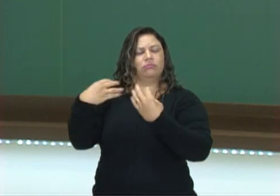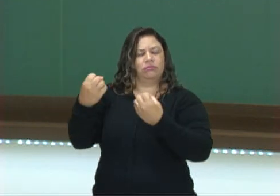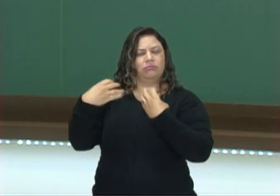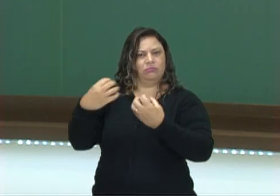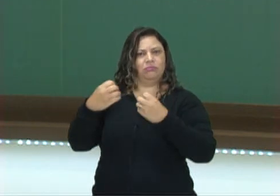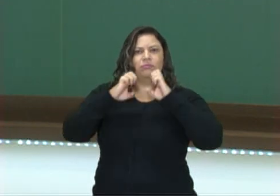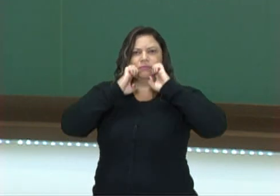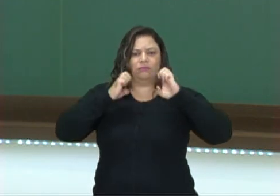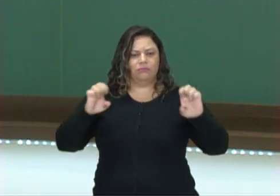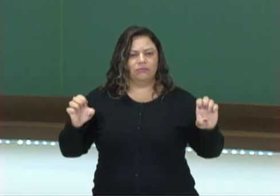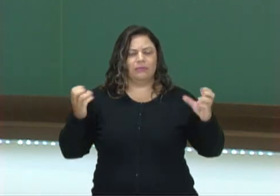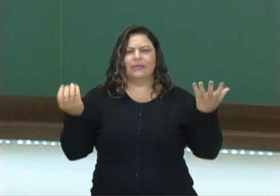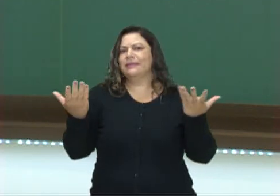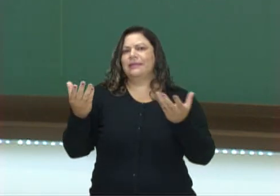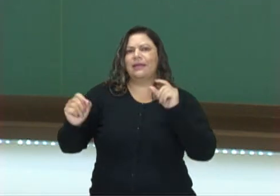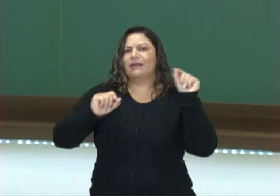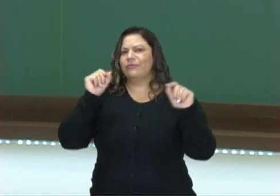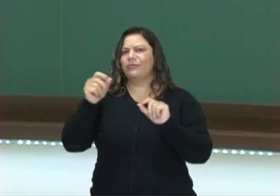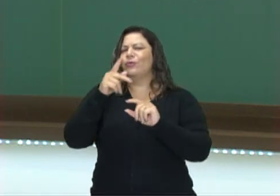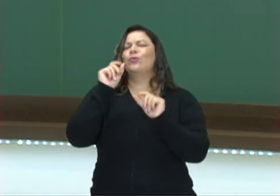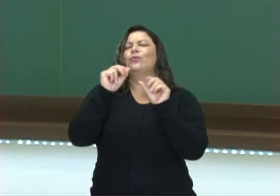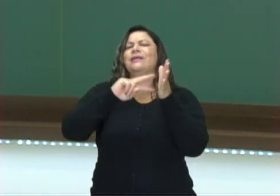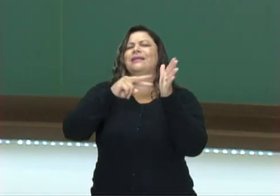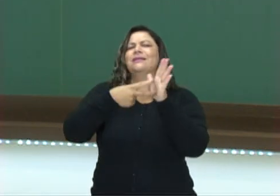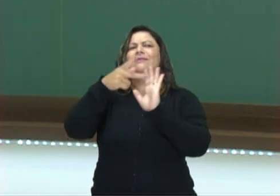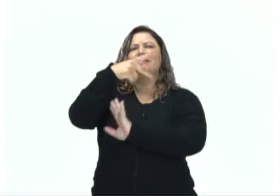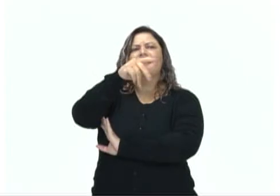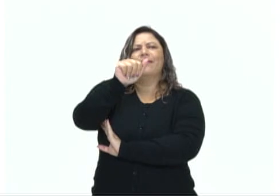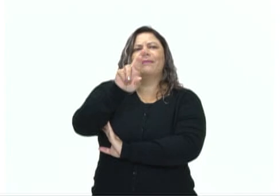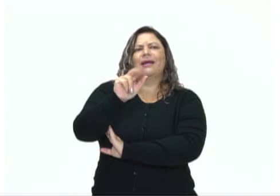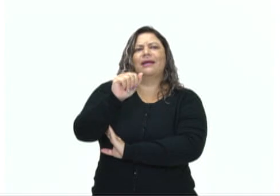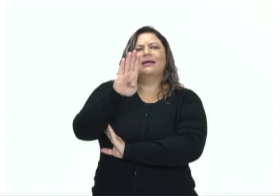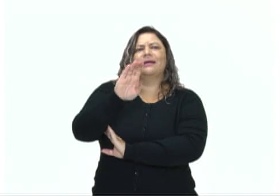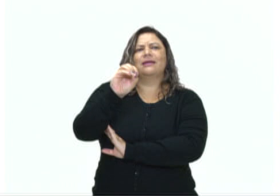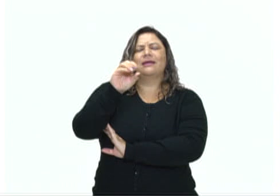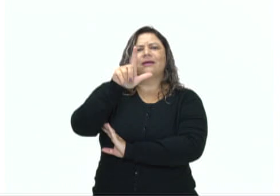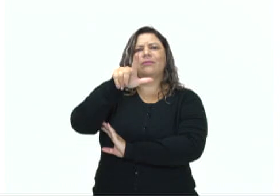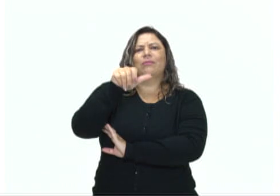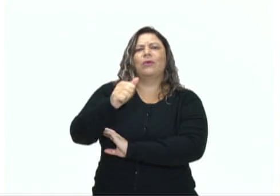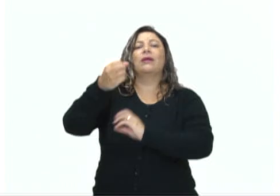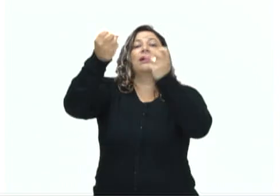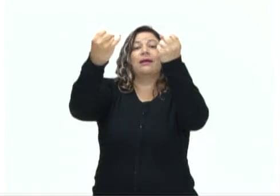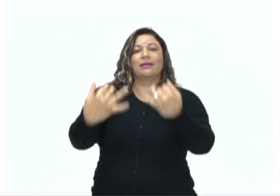ovelha perdida. O que significa parábola? Explique.